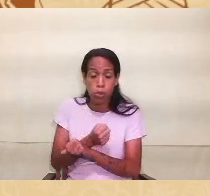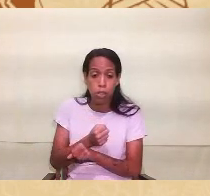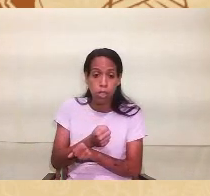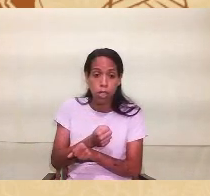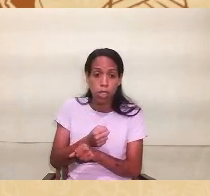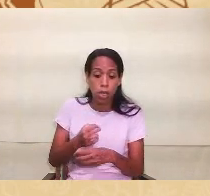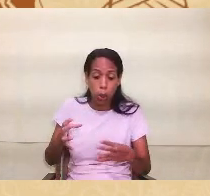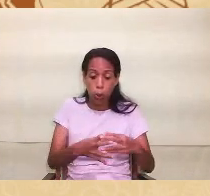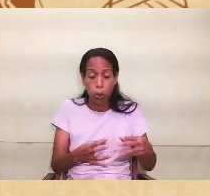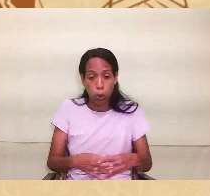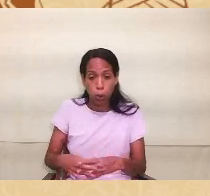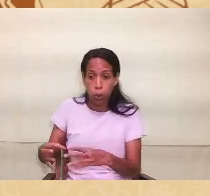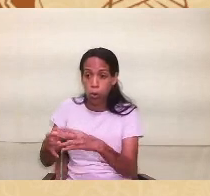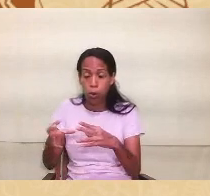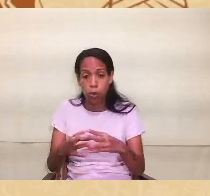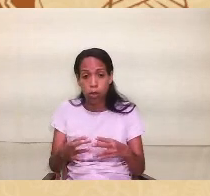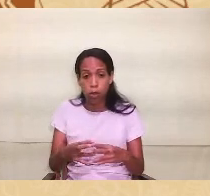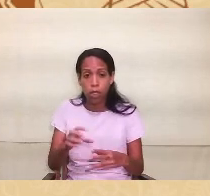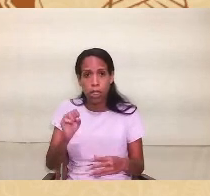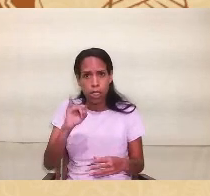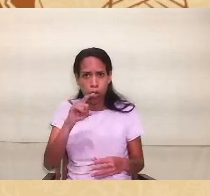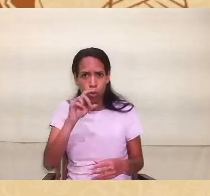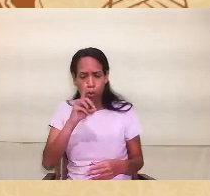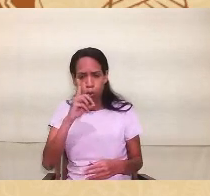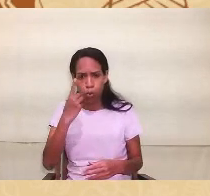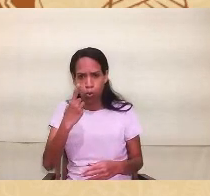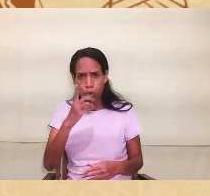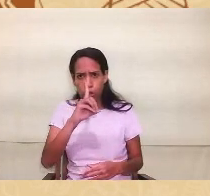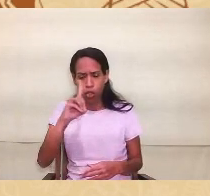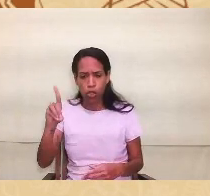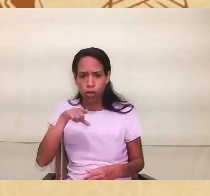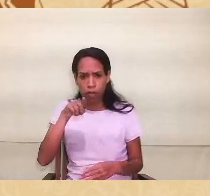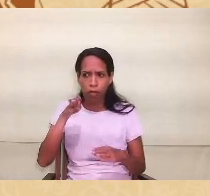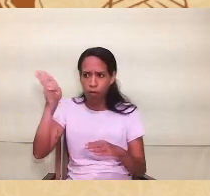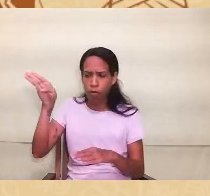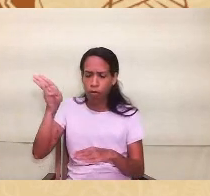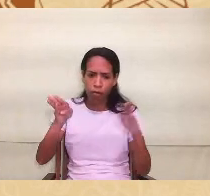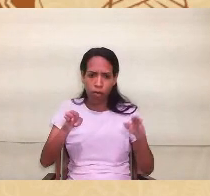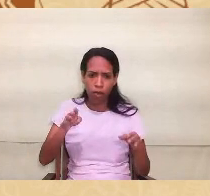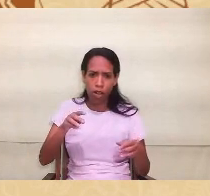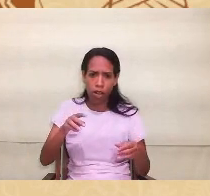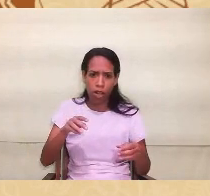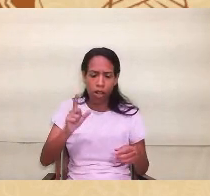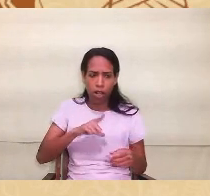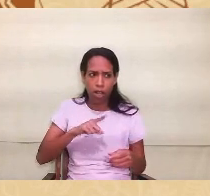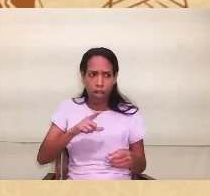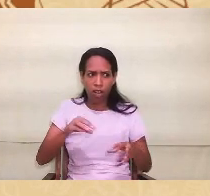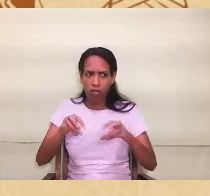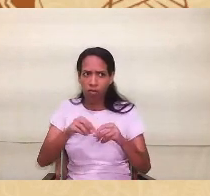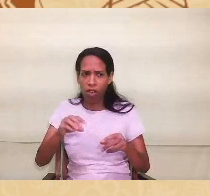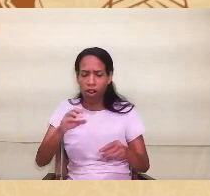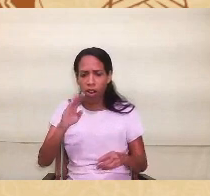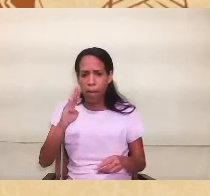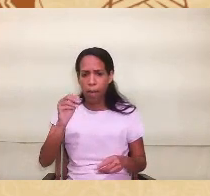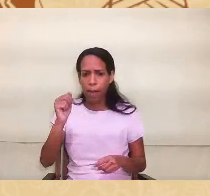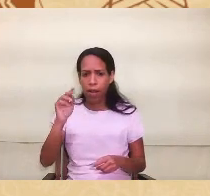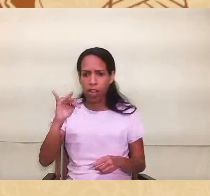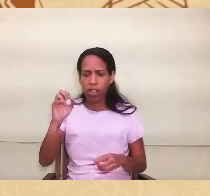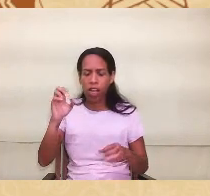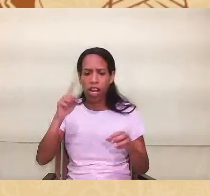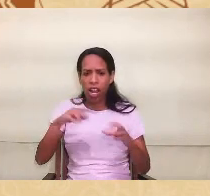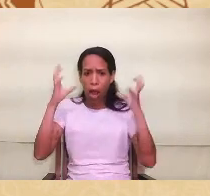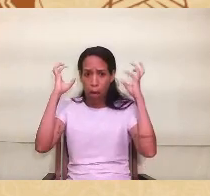coletivas. Se um dia vocês fossem lá para o território zapatista, é assim. O Estado mexicano continua